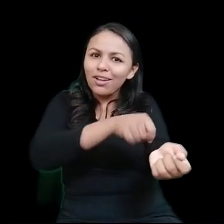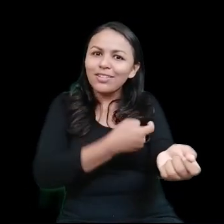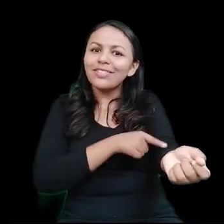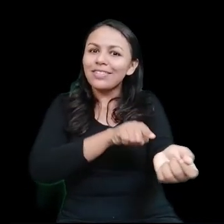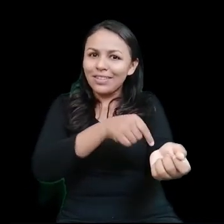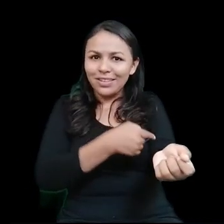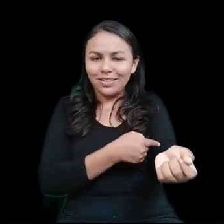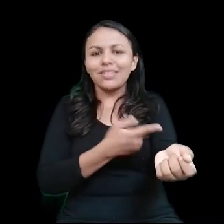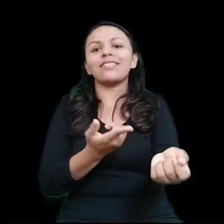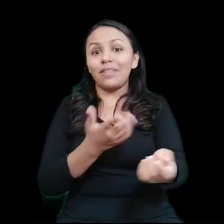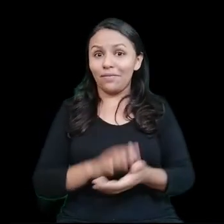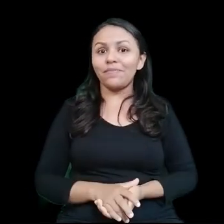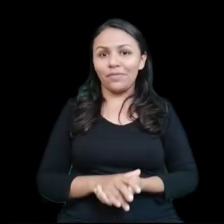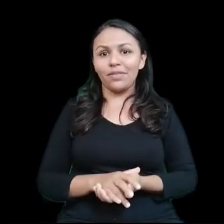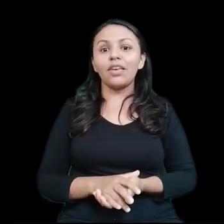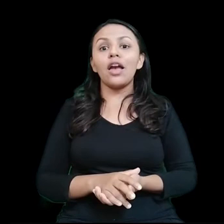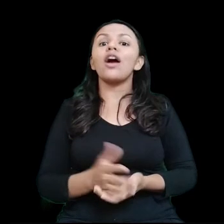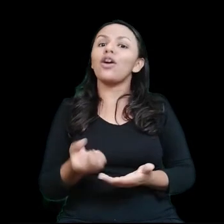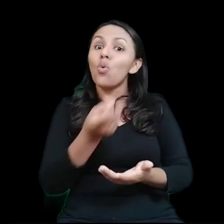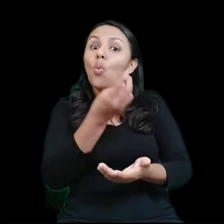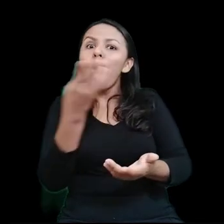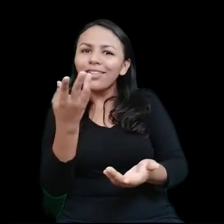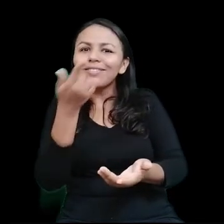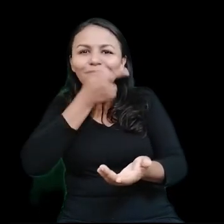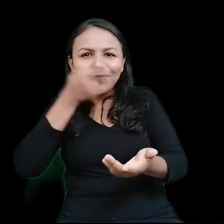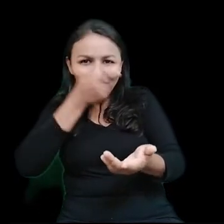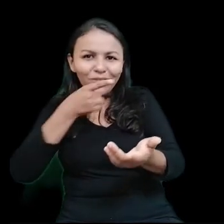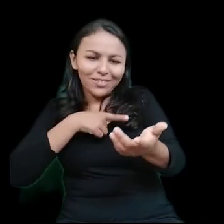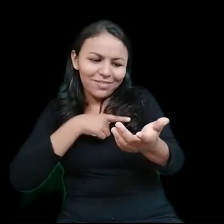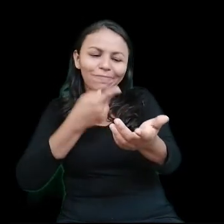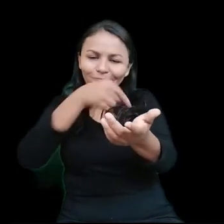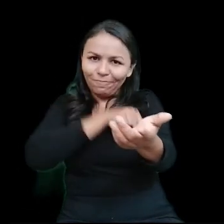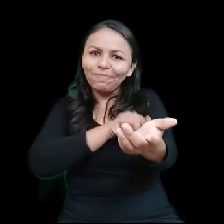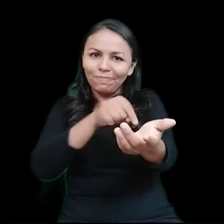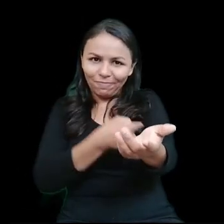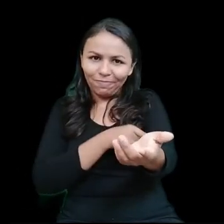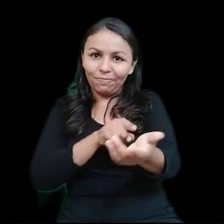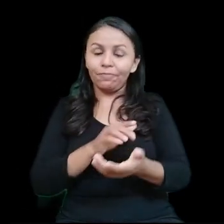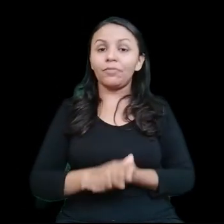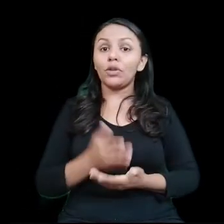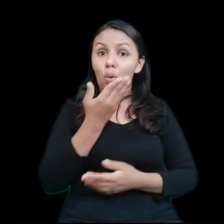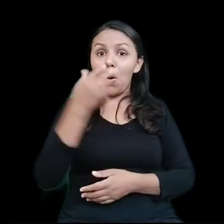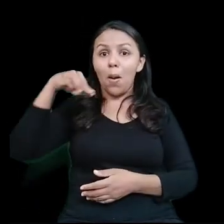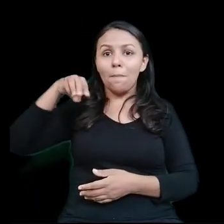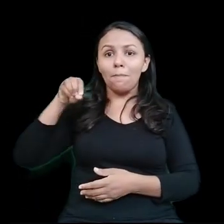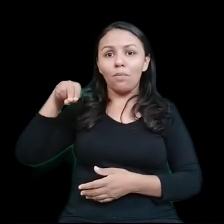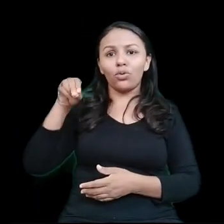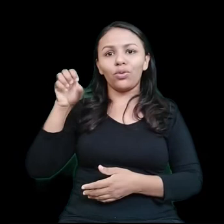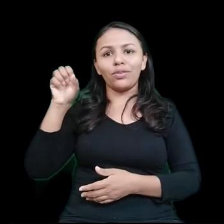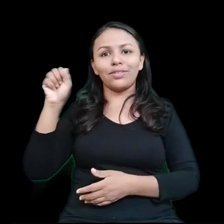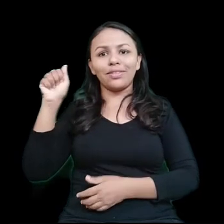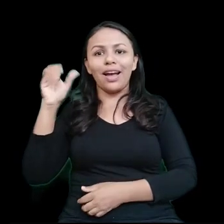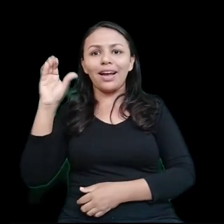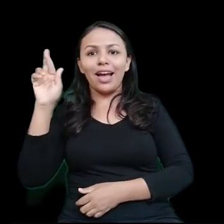que eu disse, que é a concentração de glicose na circulação. Nós temos aí os monossacarídeos, glicose,